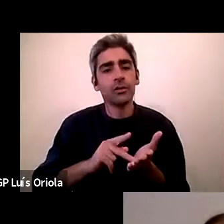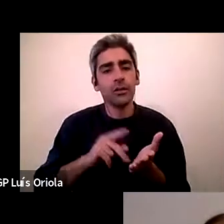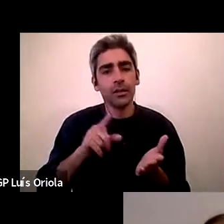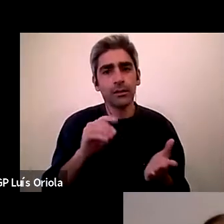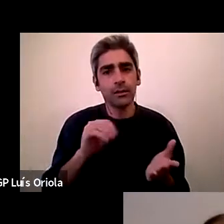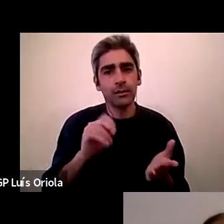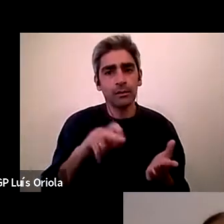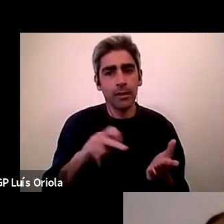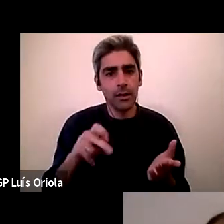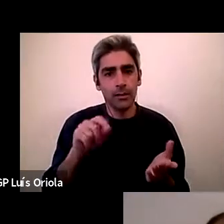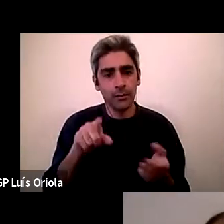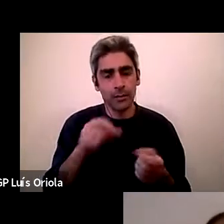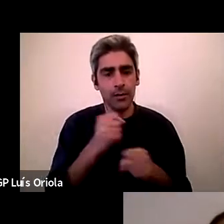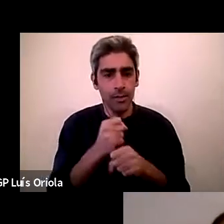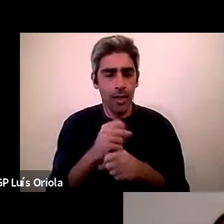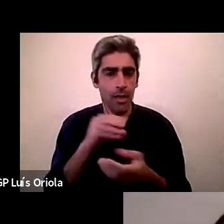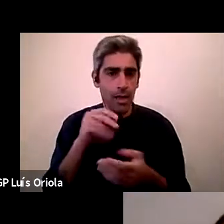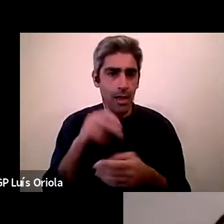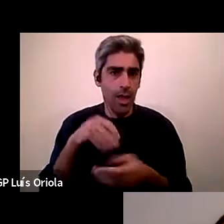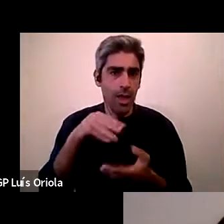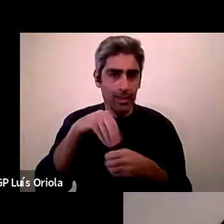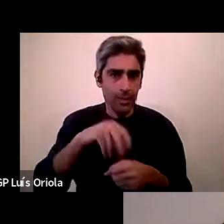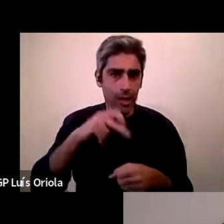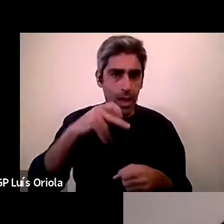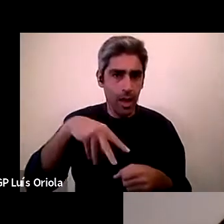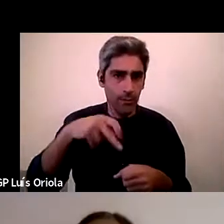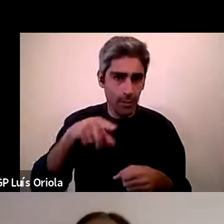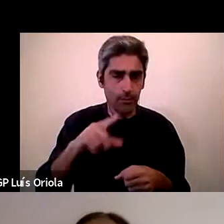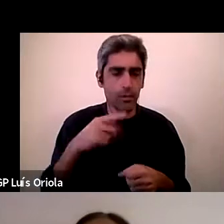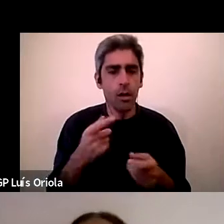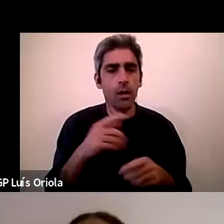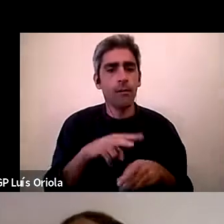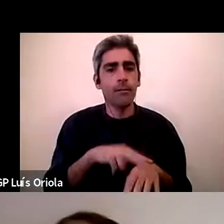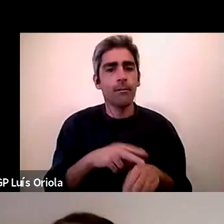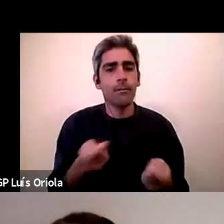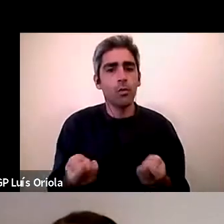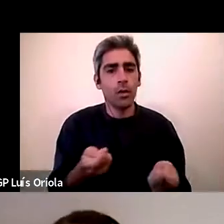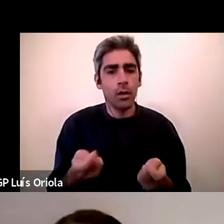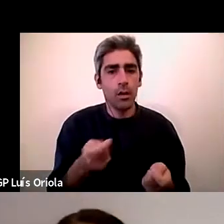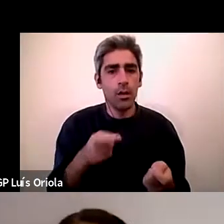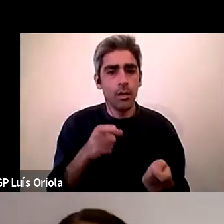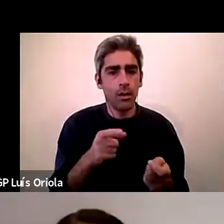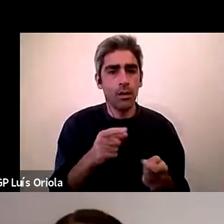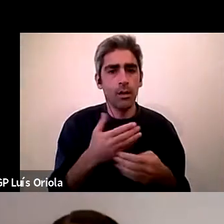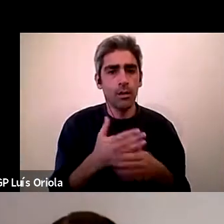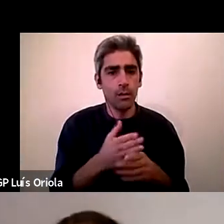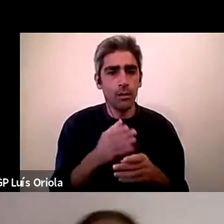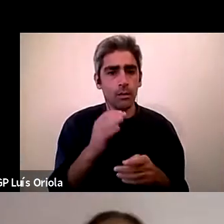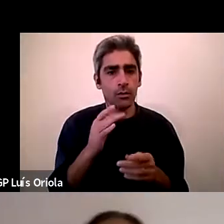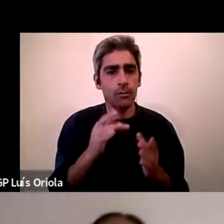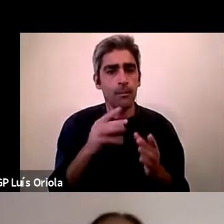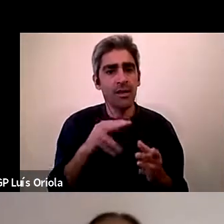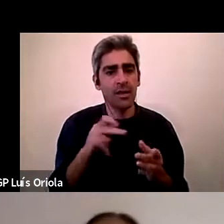Administrativa, a AMA. Vai moderar o debate a doutora Maria de Jesus Rodrigues, chefe de Divisão de Comunicação e Relações Públicas